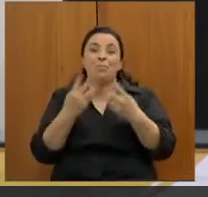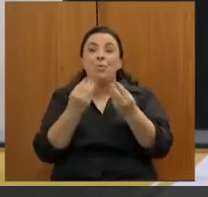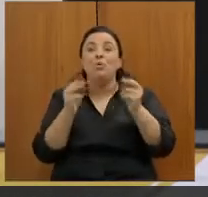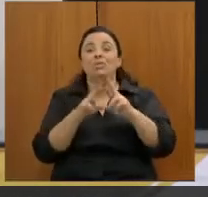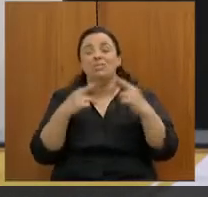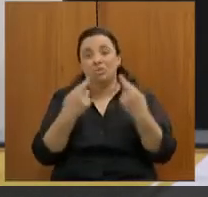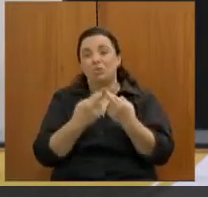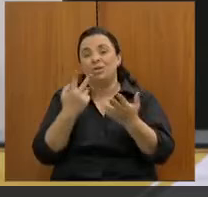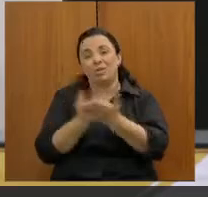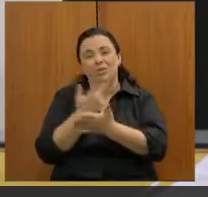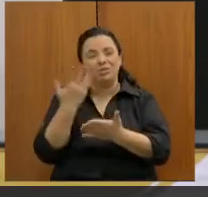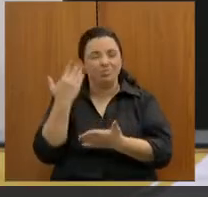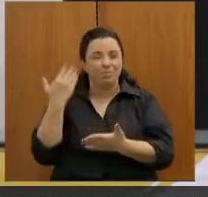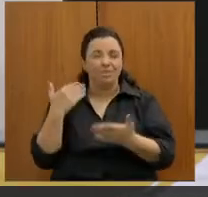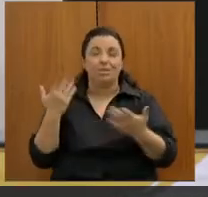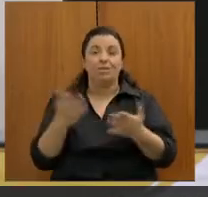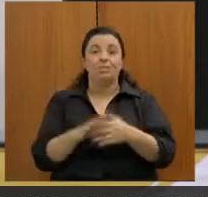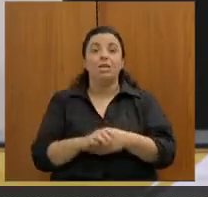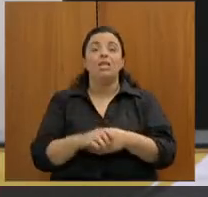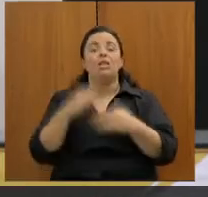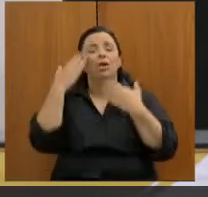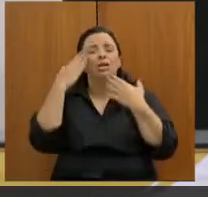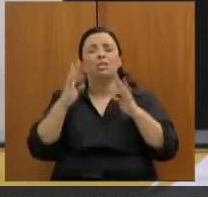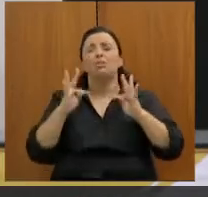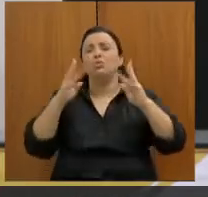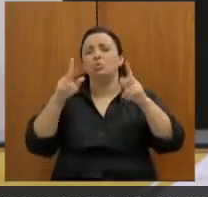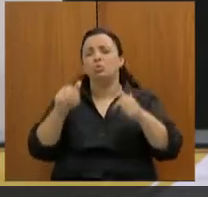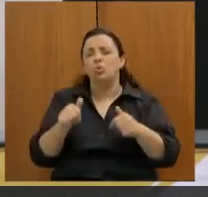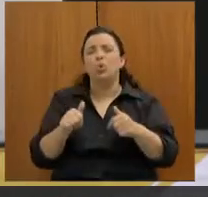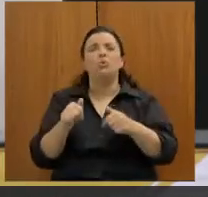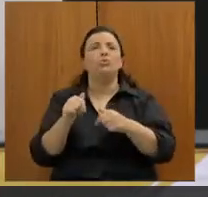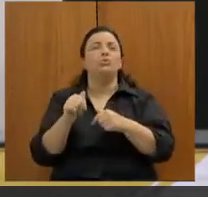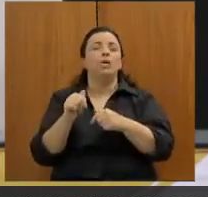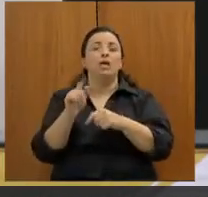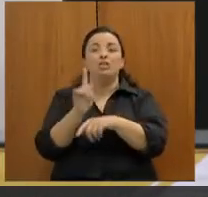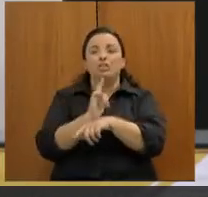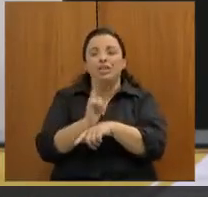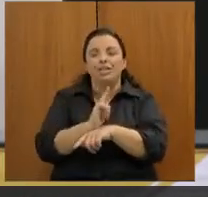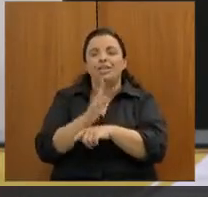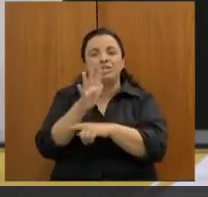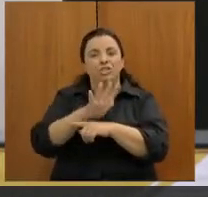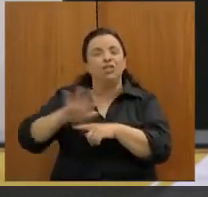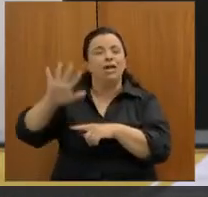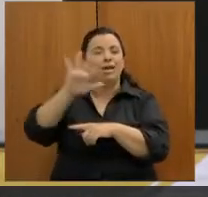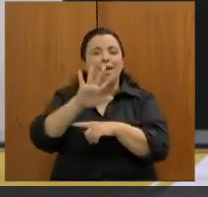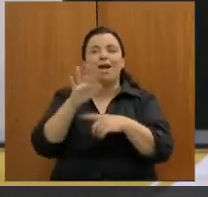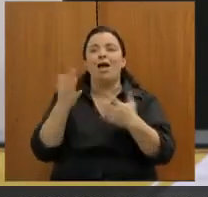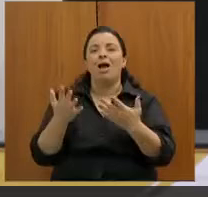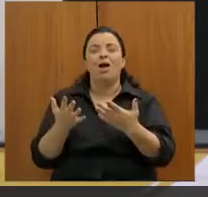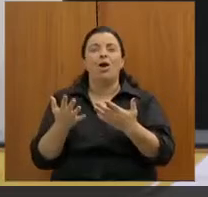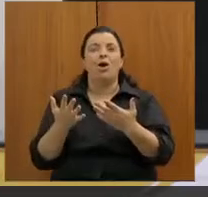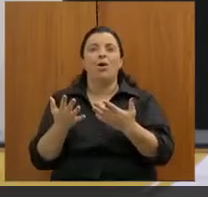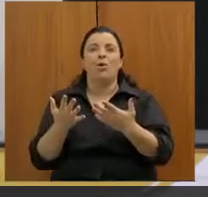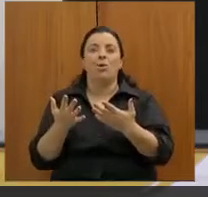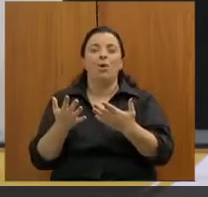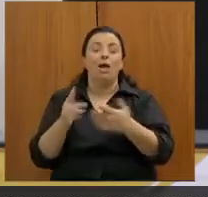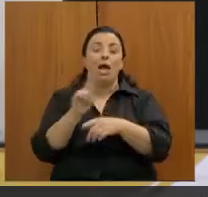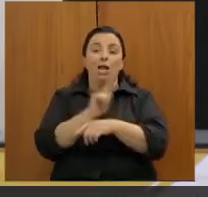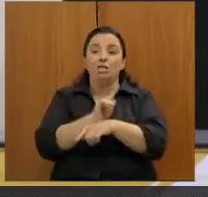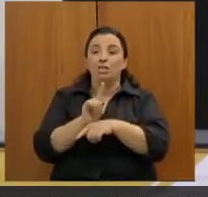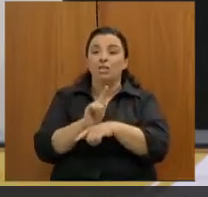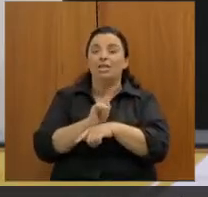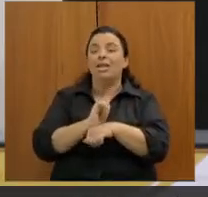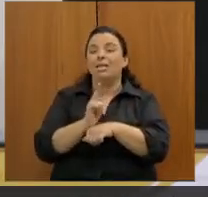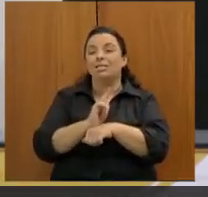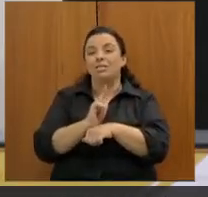vocês dos diversos setores da gerência-geral de participação interrupção social a gerência de